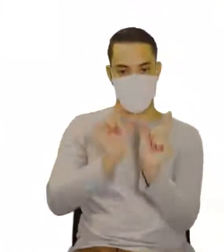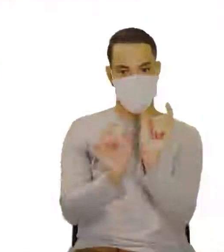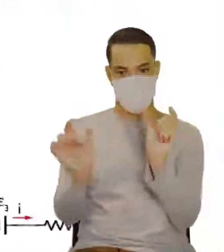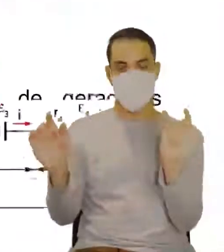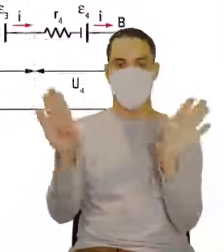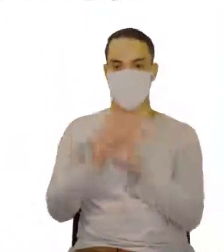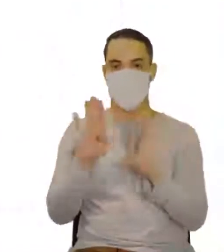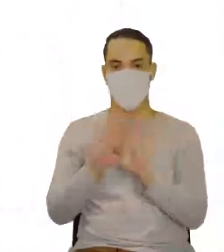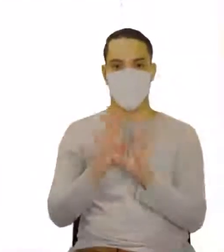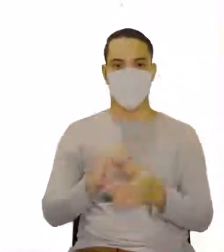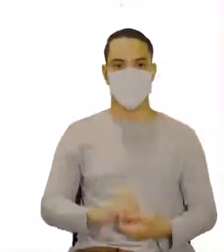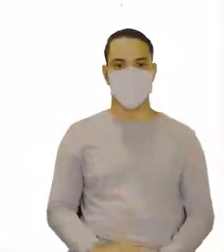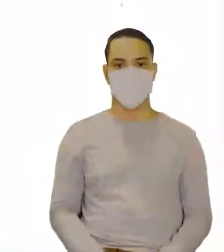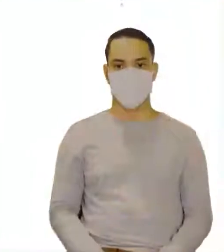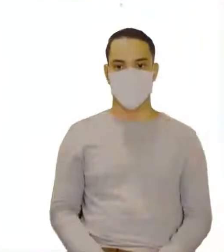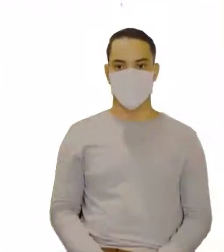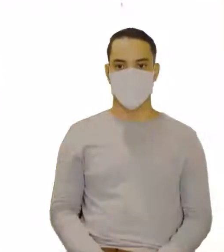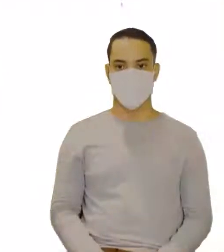tá bom?